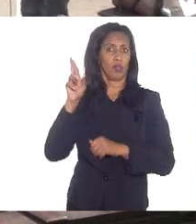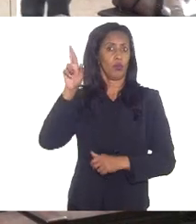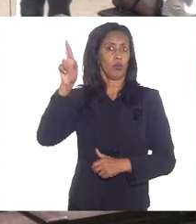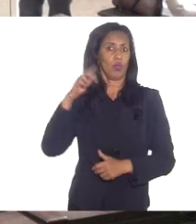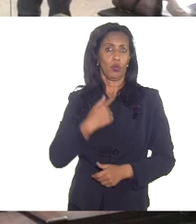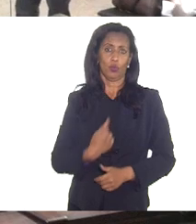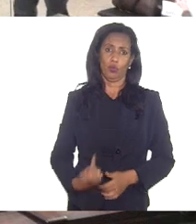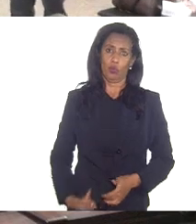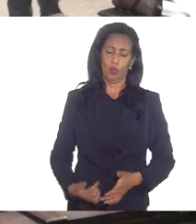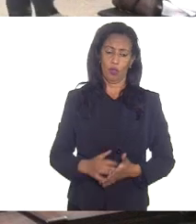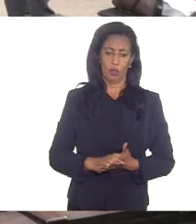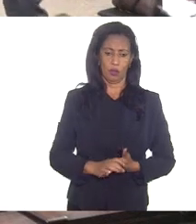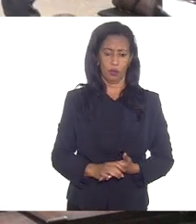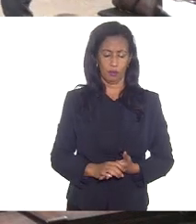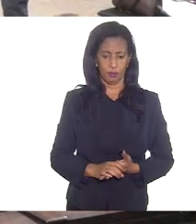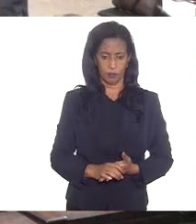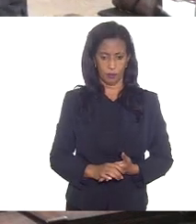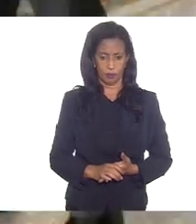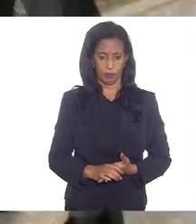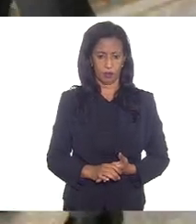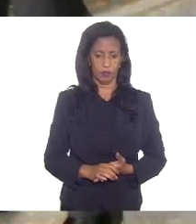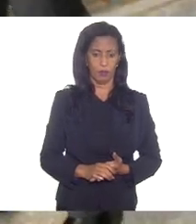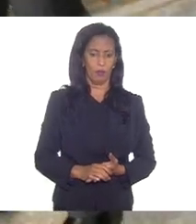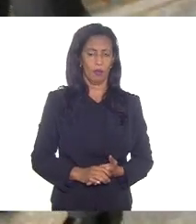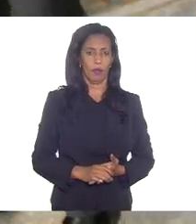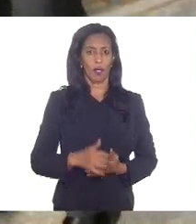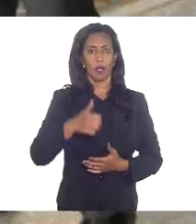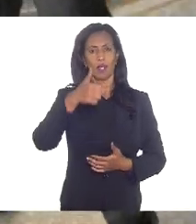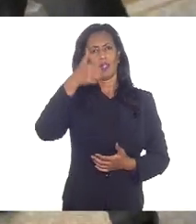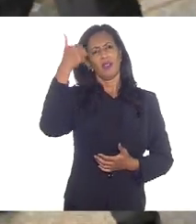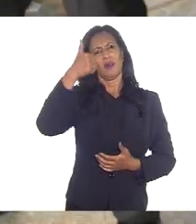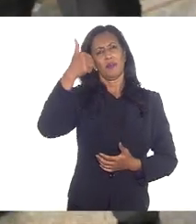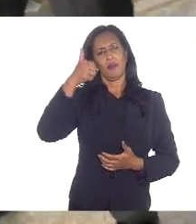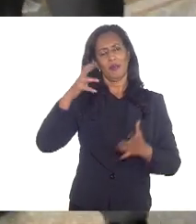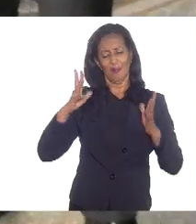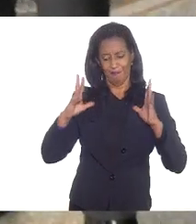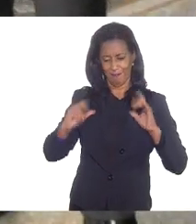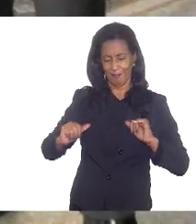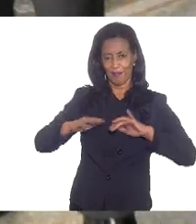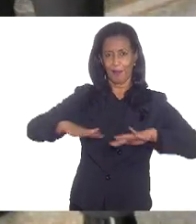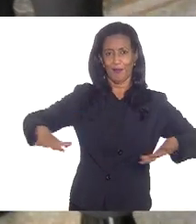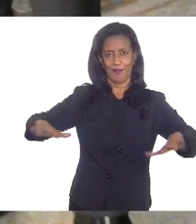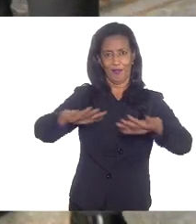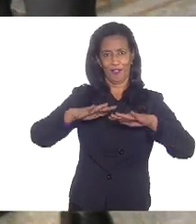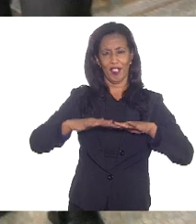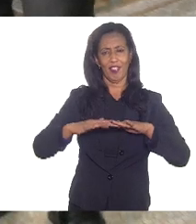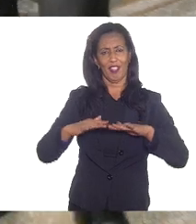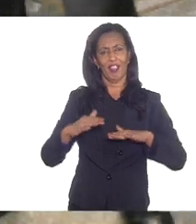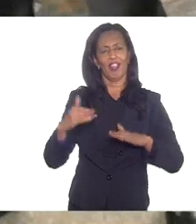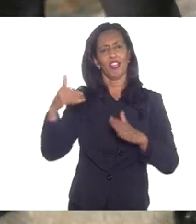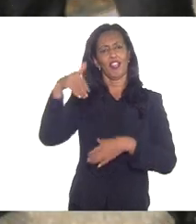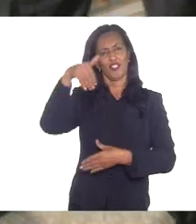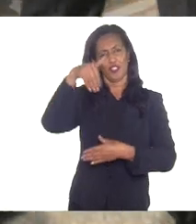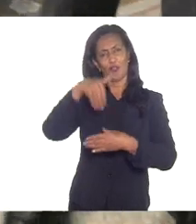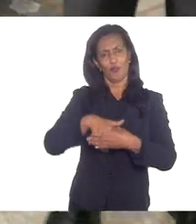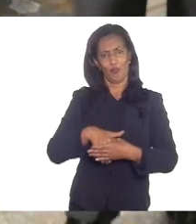Flávio Serafim. Presidente, primeiro limpar esse terreno e acho que a gente vota esse projeto porque temos acordos